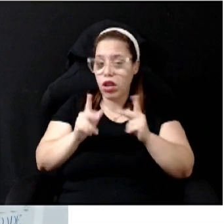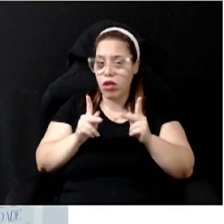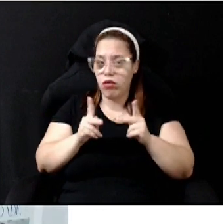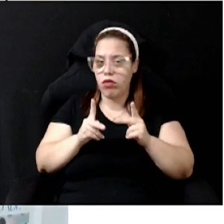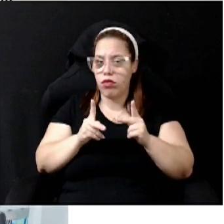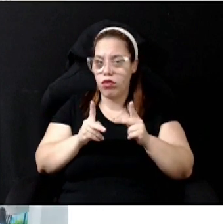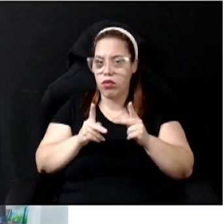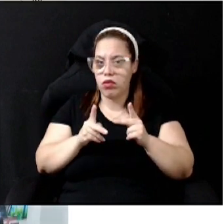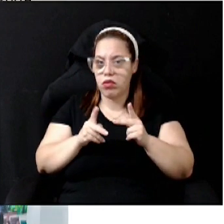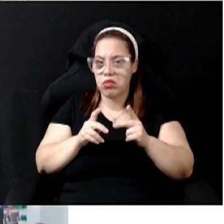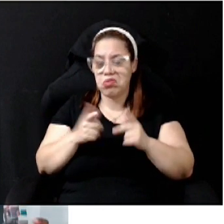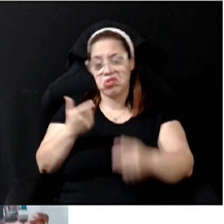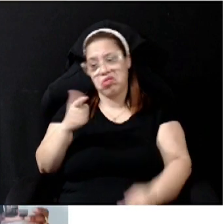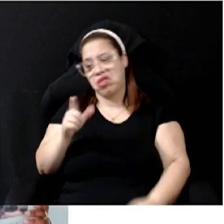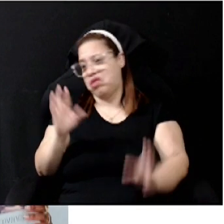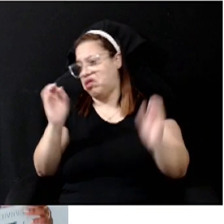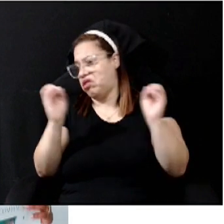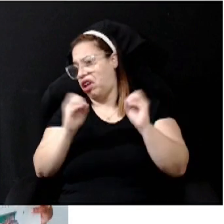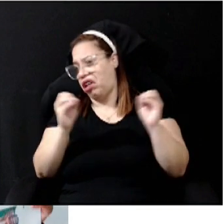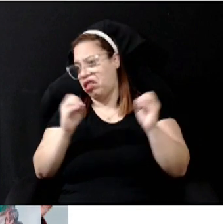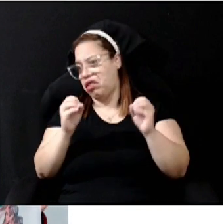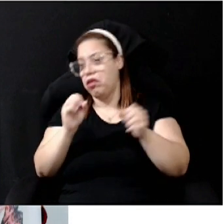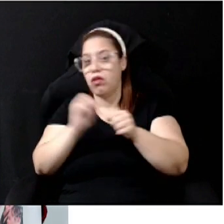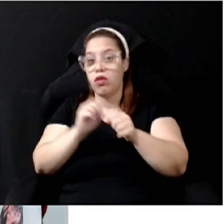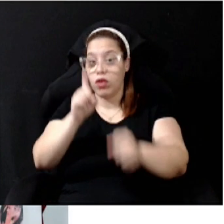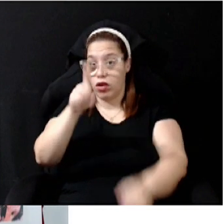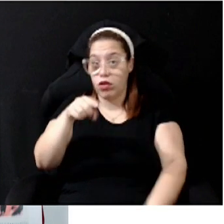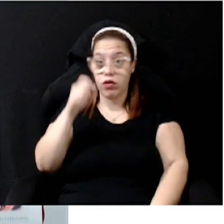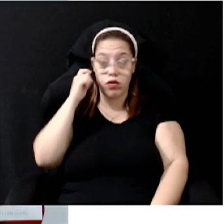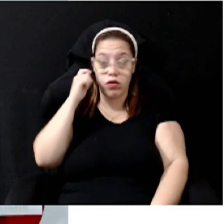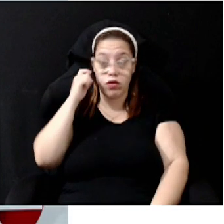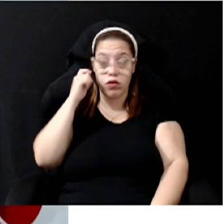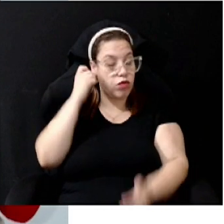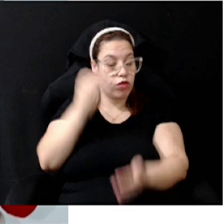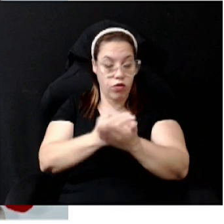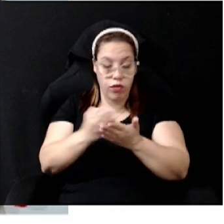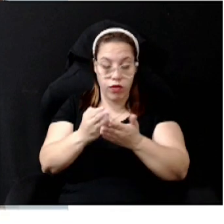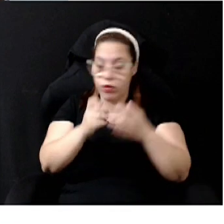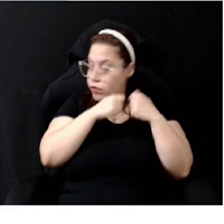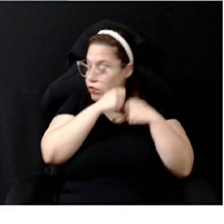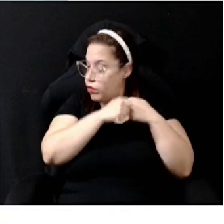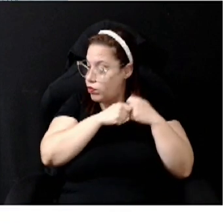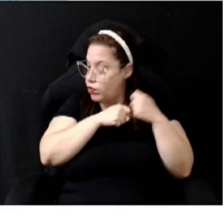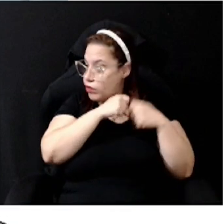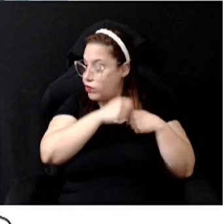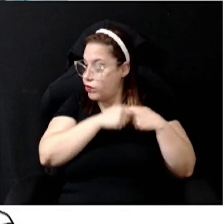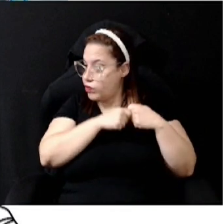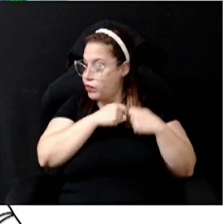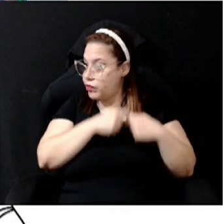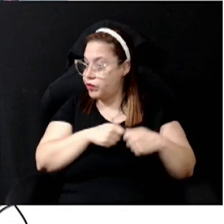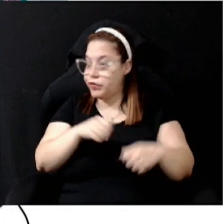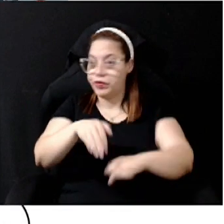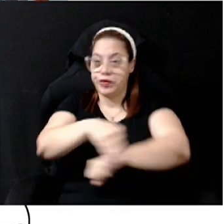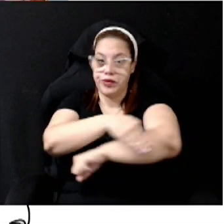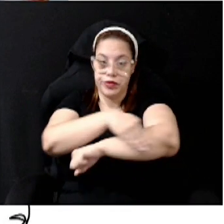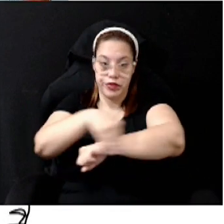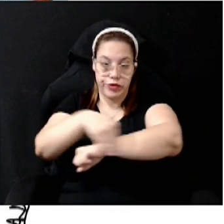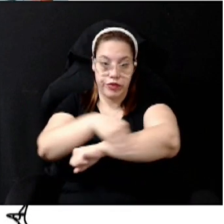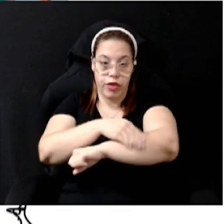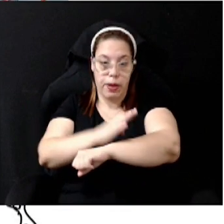fazendo nada, vou fazer isso. Então eu iniciei fazendo trança das meninas da minha rua, do meu